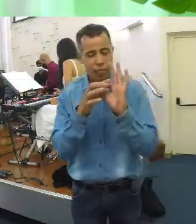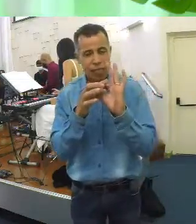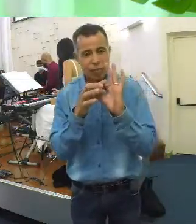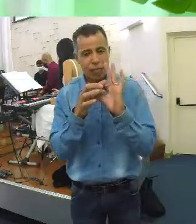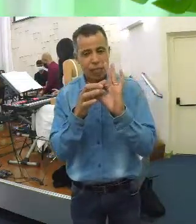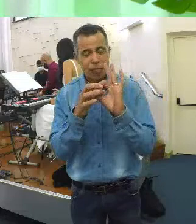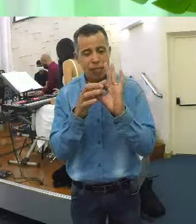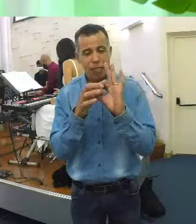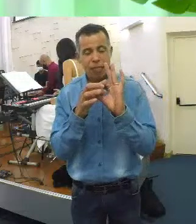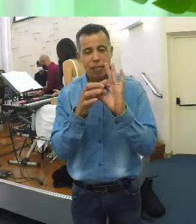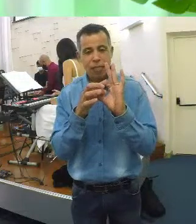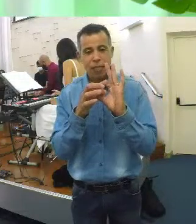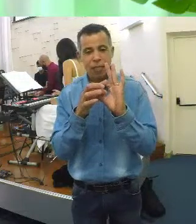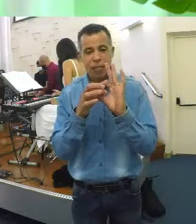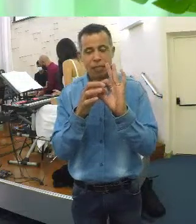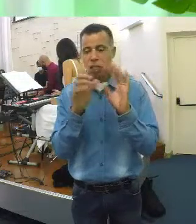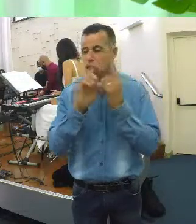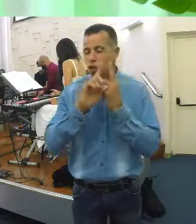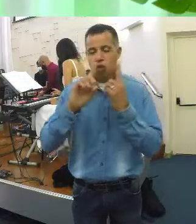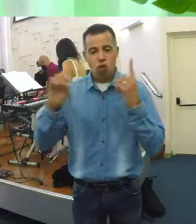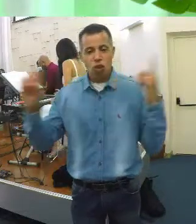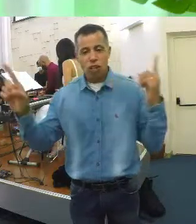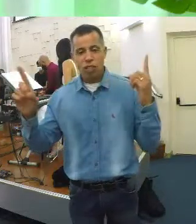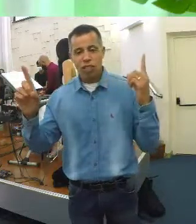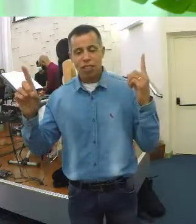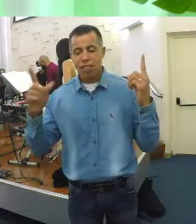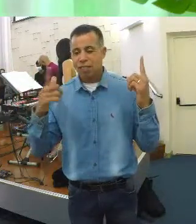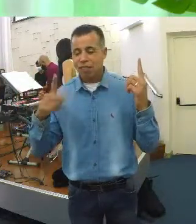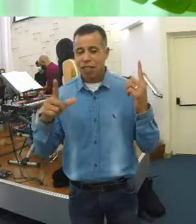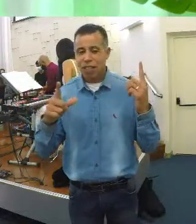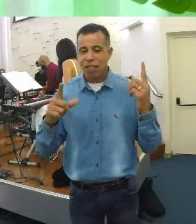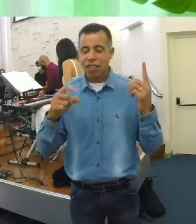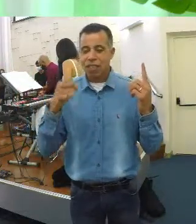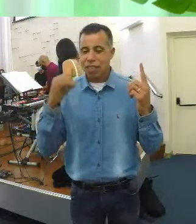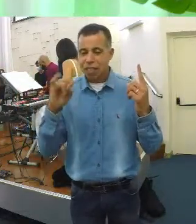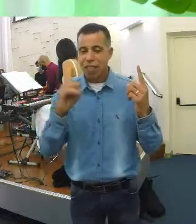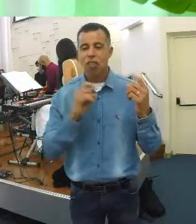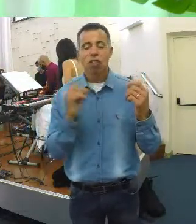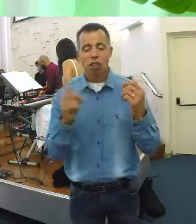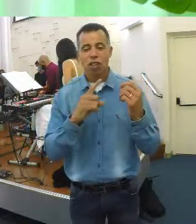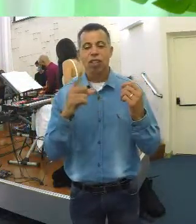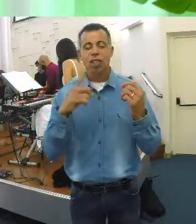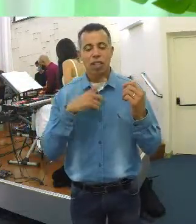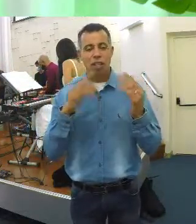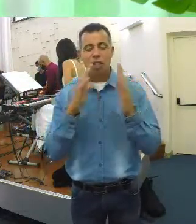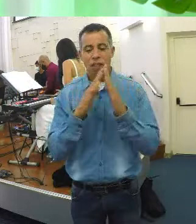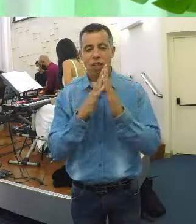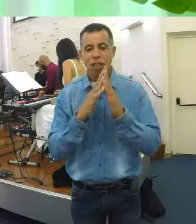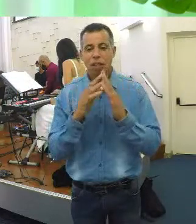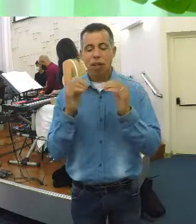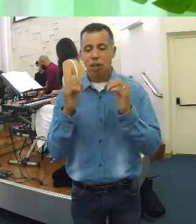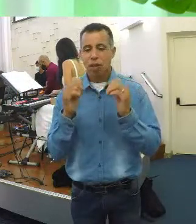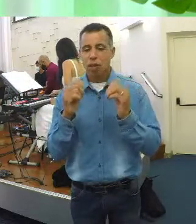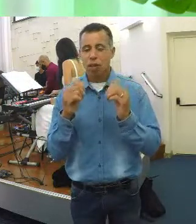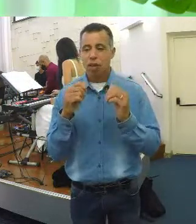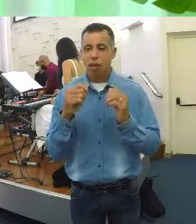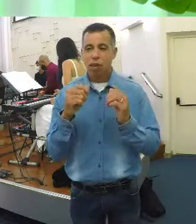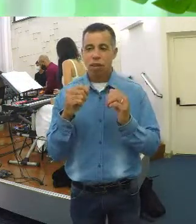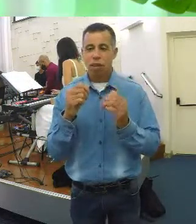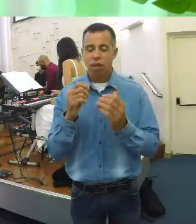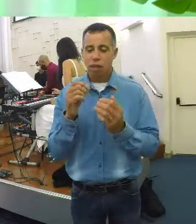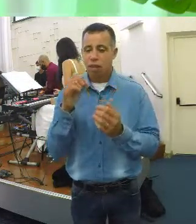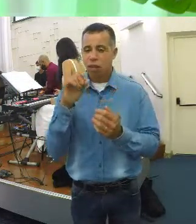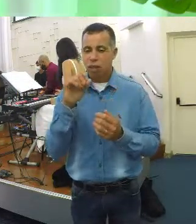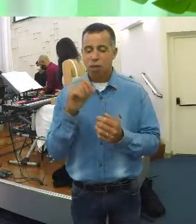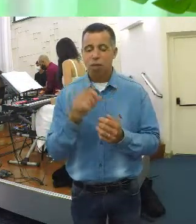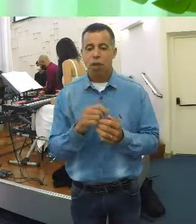barreiras geográficas para que nos unamos em oração. Se você por algum motivo não pode ajoelhar-se, não há problema. Mas se você pode,